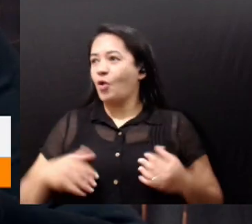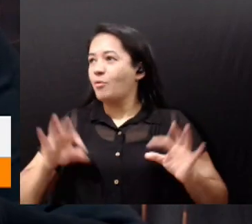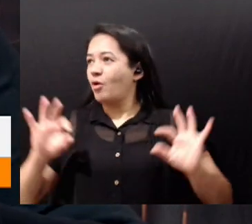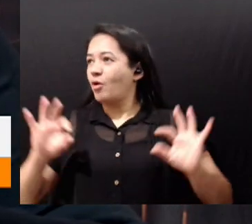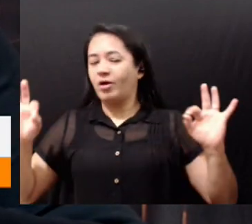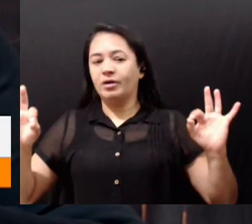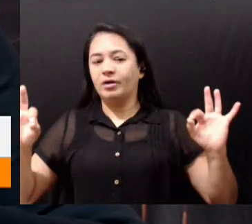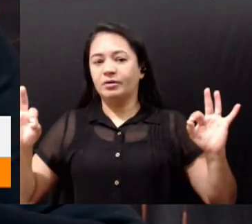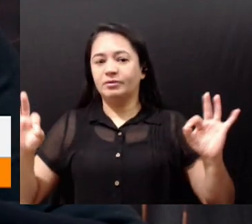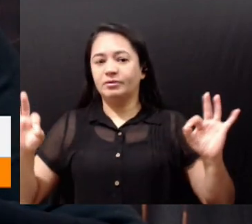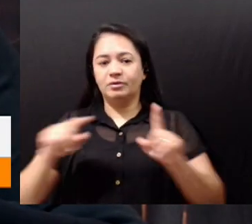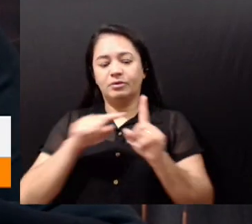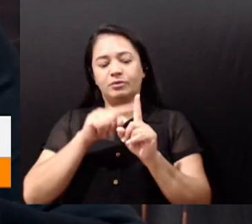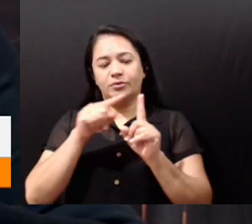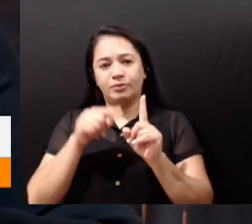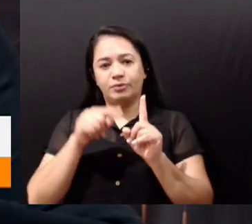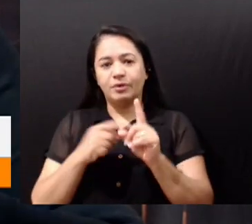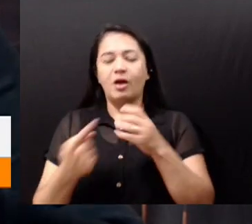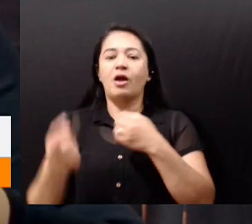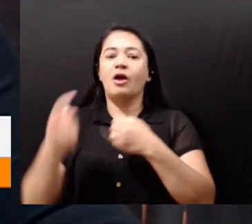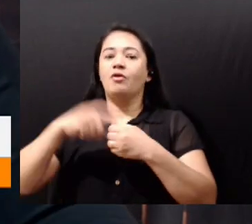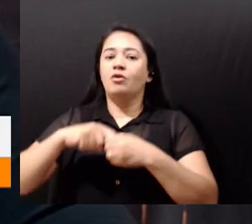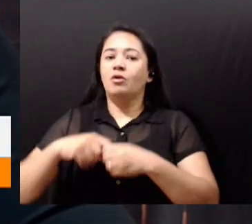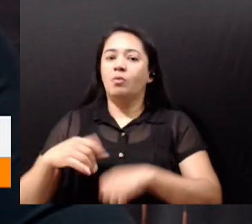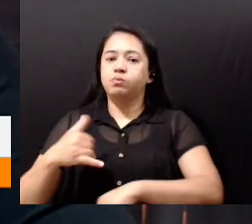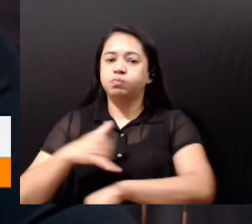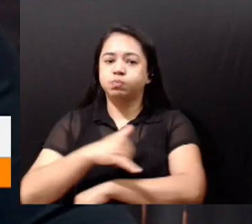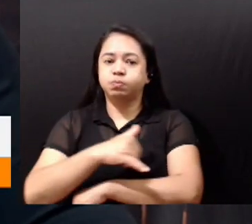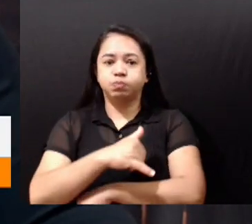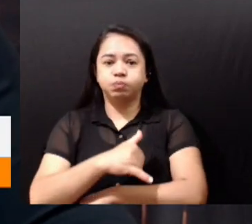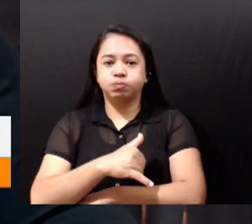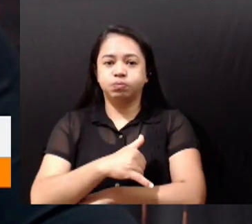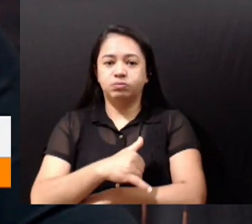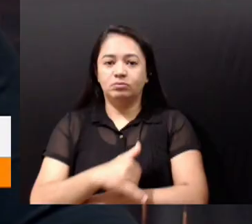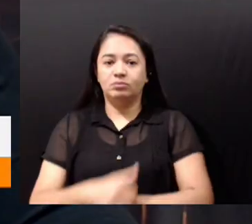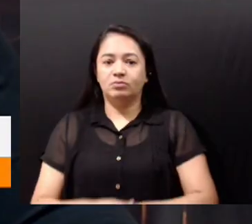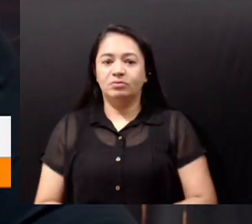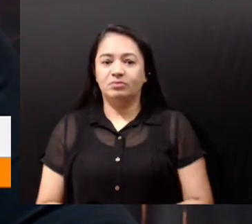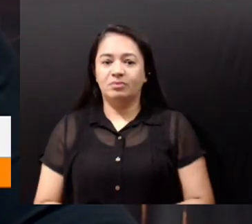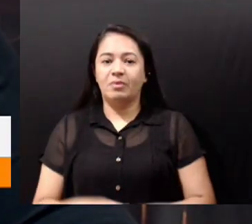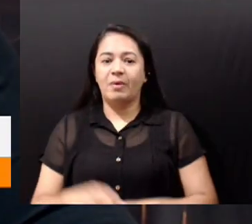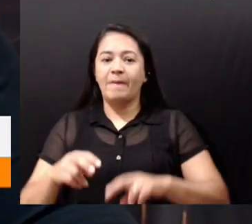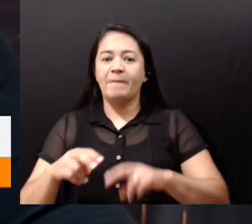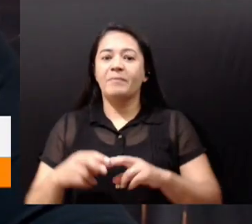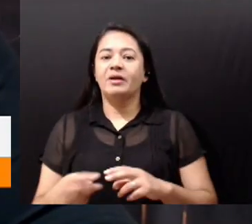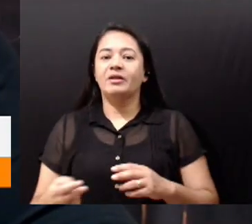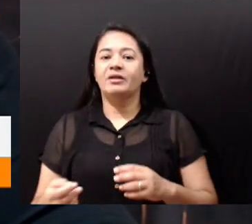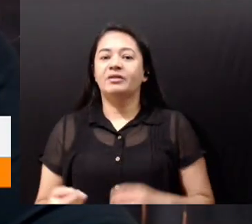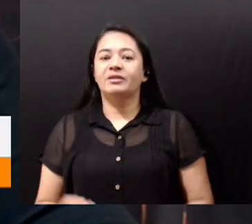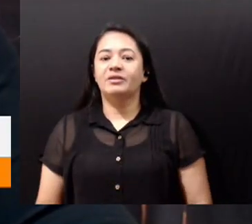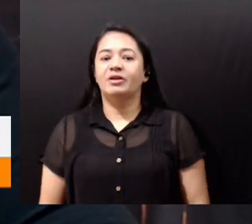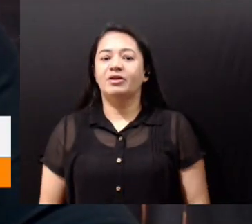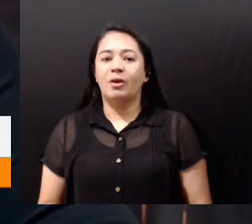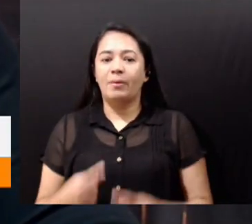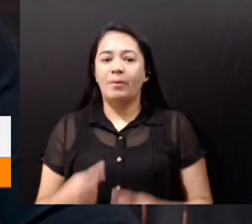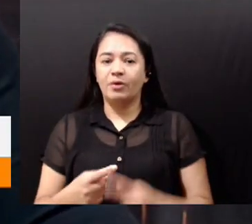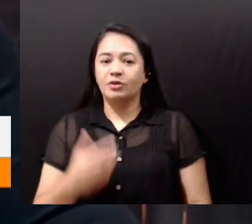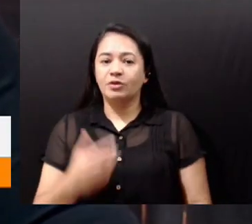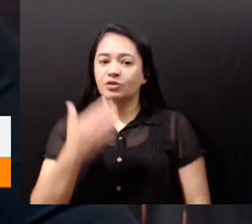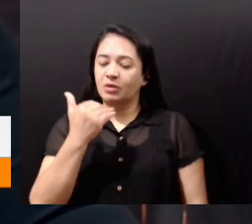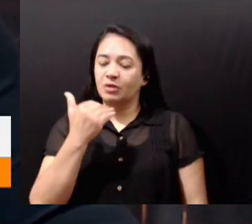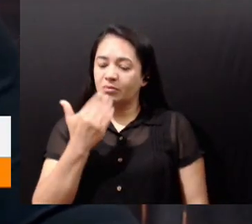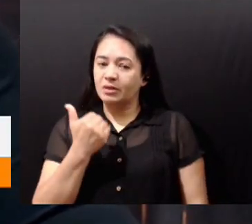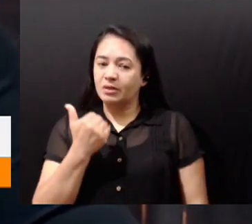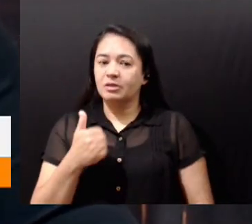engravidei, voltei a engordar. Aí não engordei por causa de comer, porque eu tinha uma alimentação boa, eu